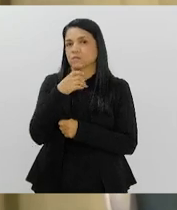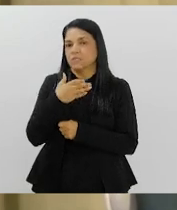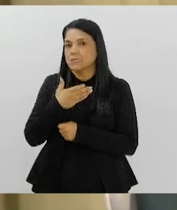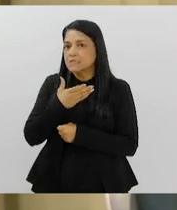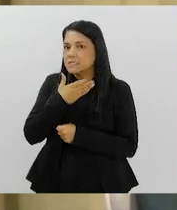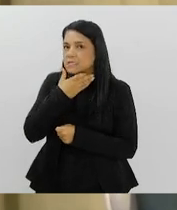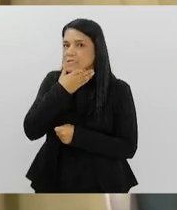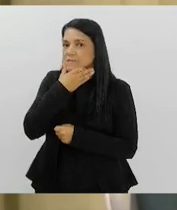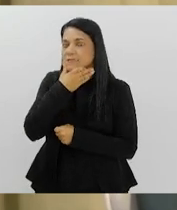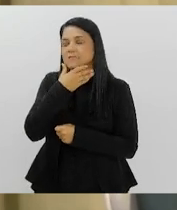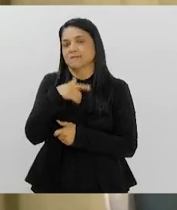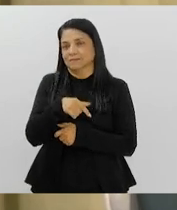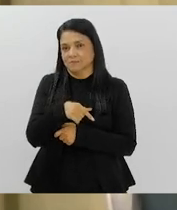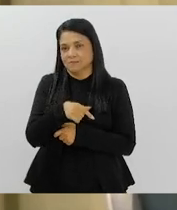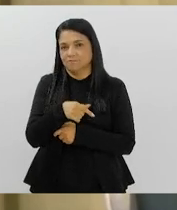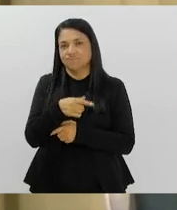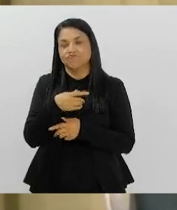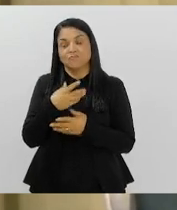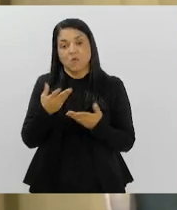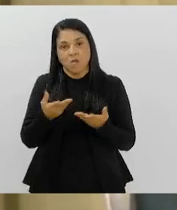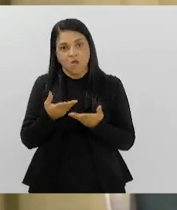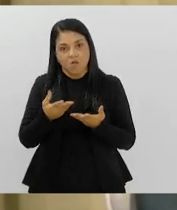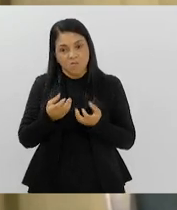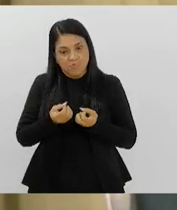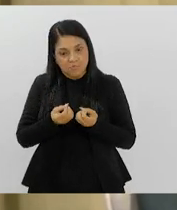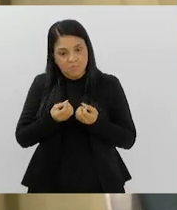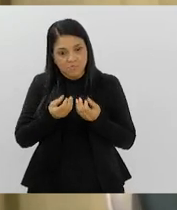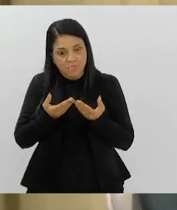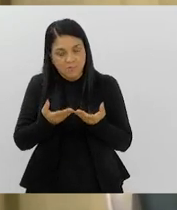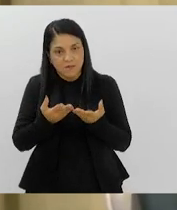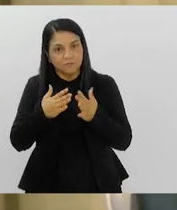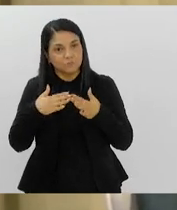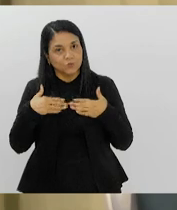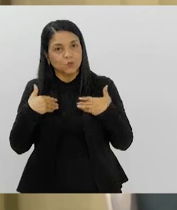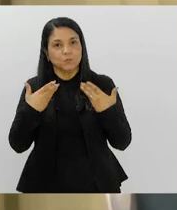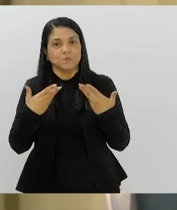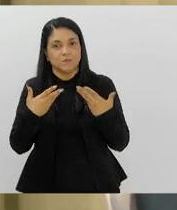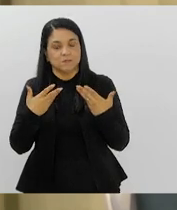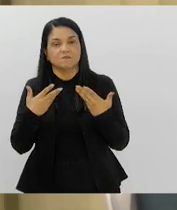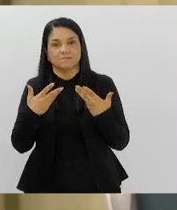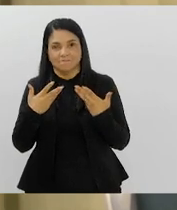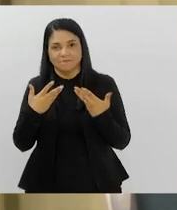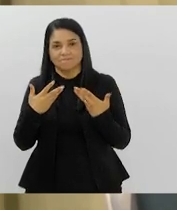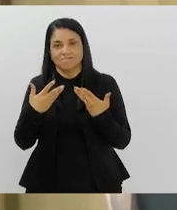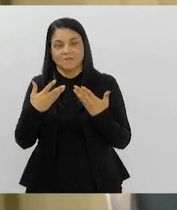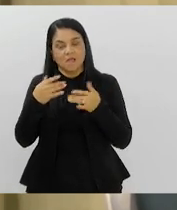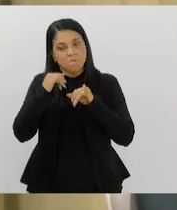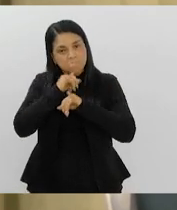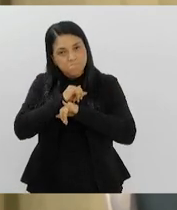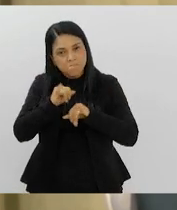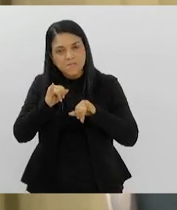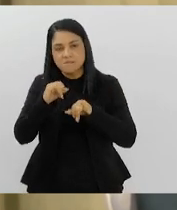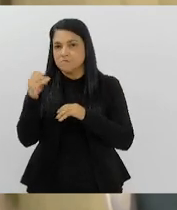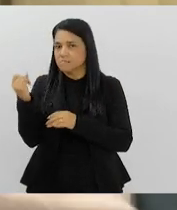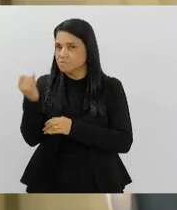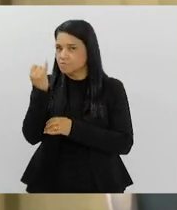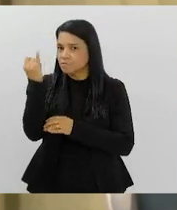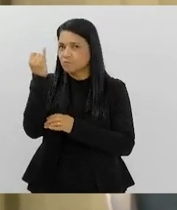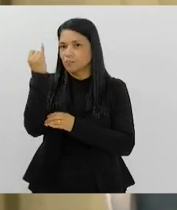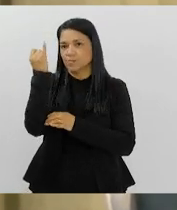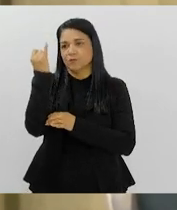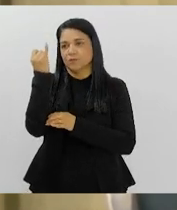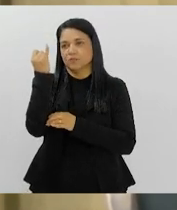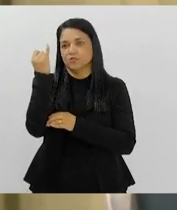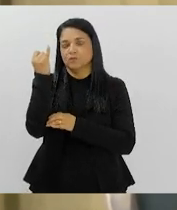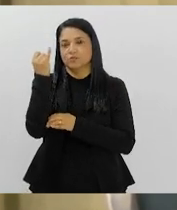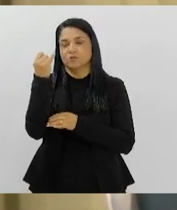nós conseguimos entregar algo surpreendente. E eu acho a grande mensagem que a gente pode levar de tudo que está acontecendo no dia